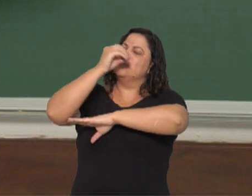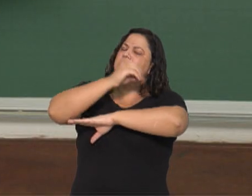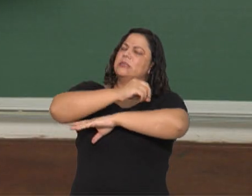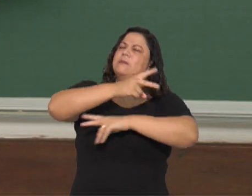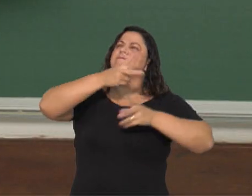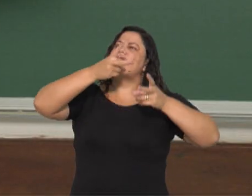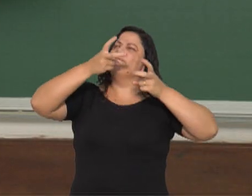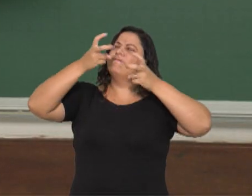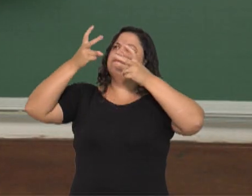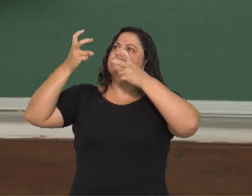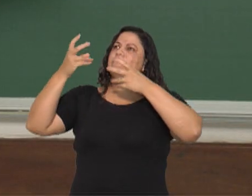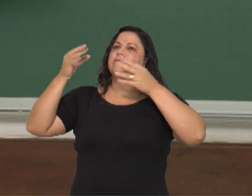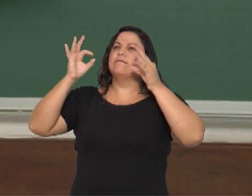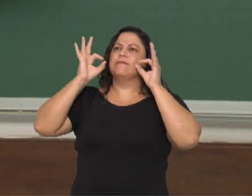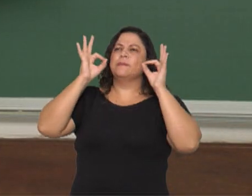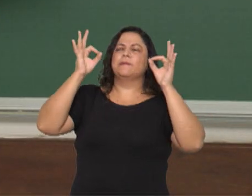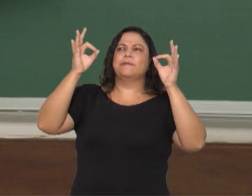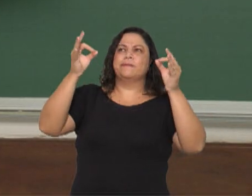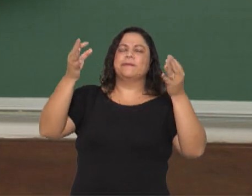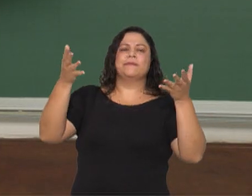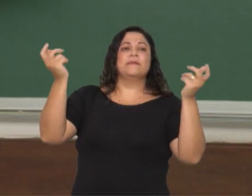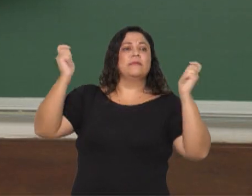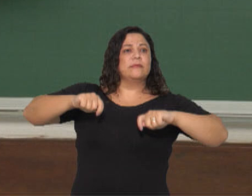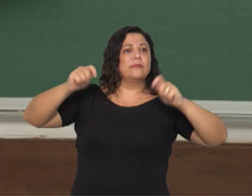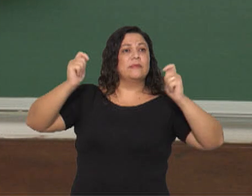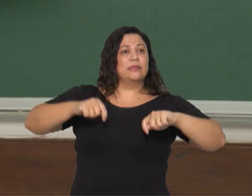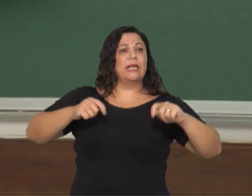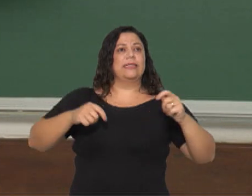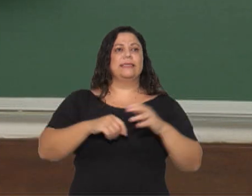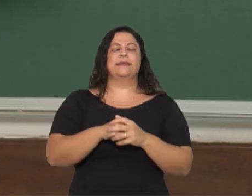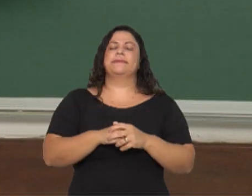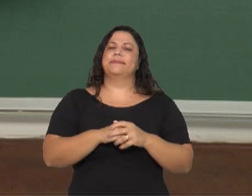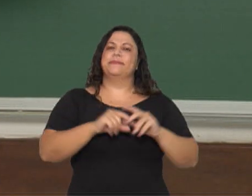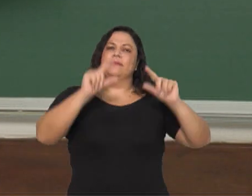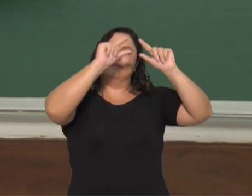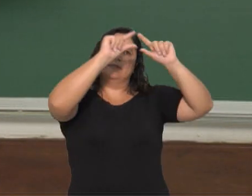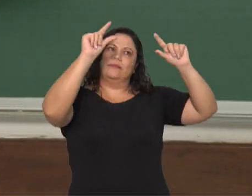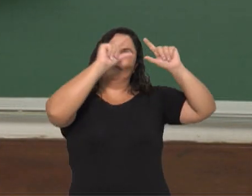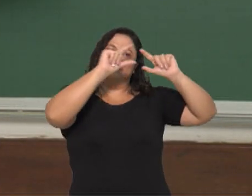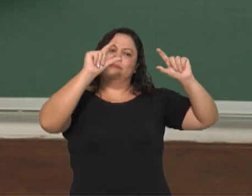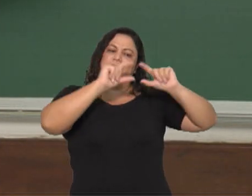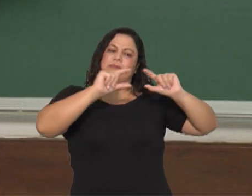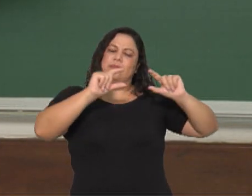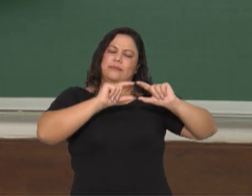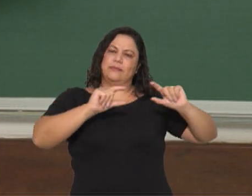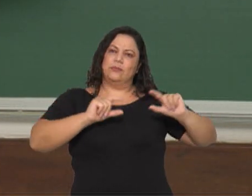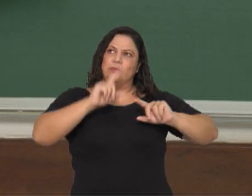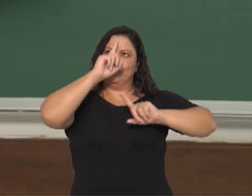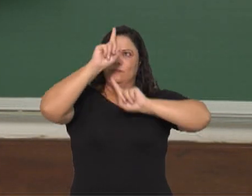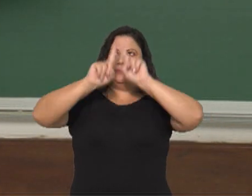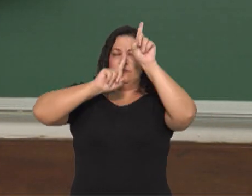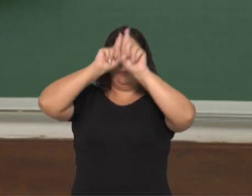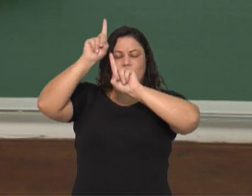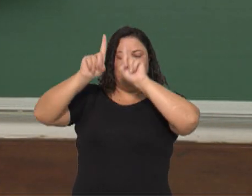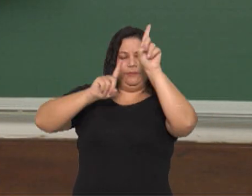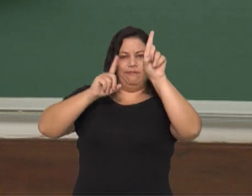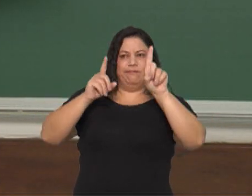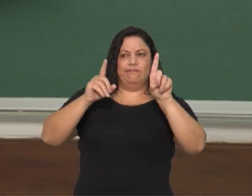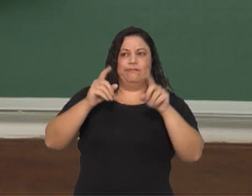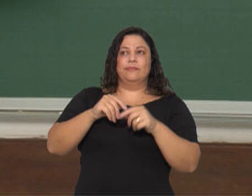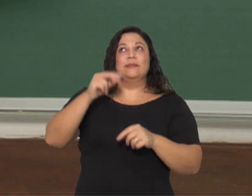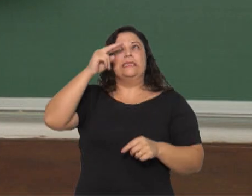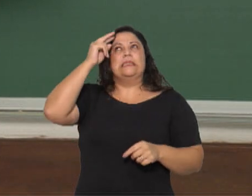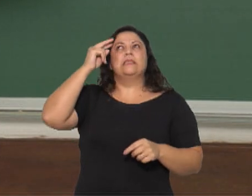atardeceres? Então, nós temos essas possibilidades de orações condicionais que nos dão ideia de hipótese,